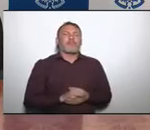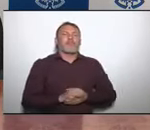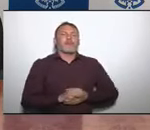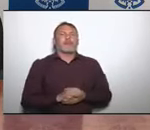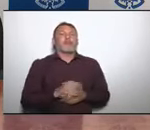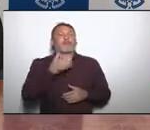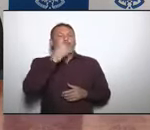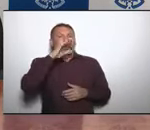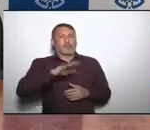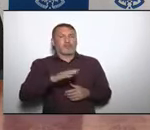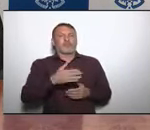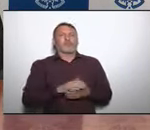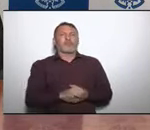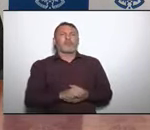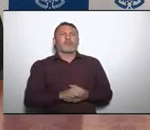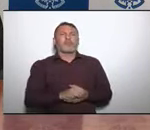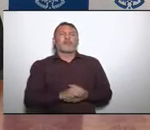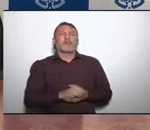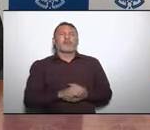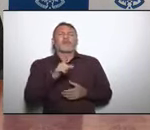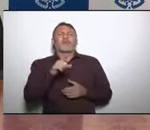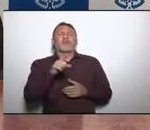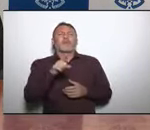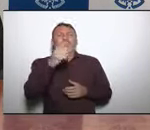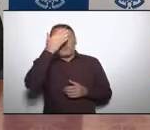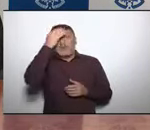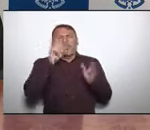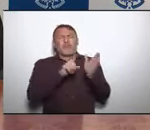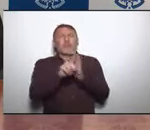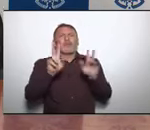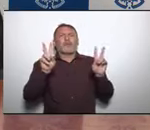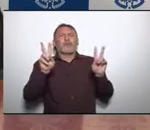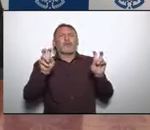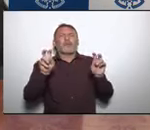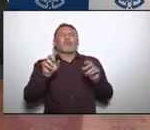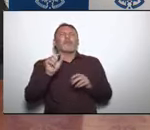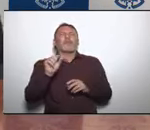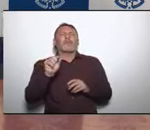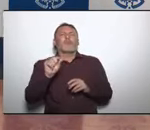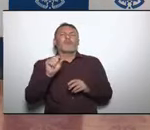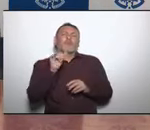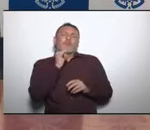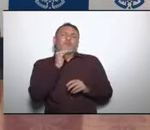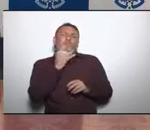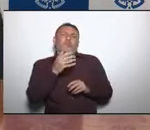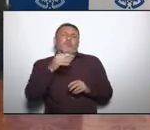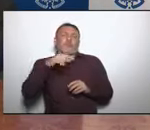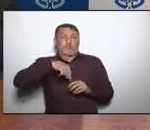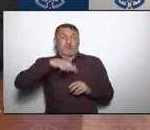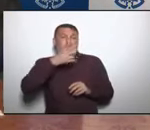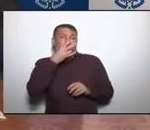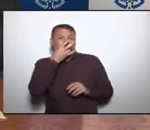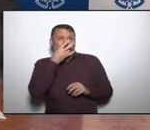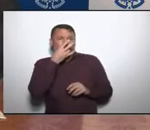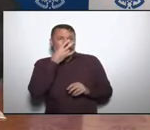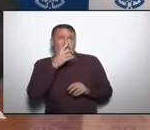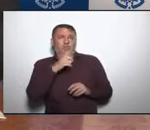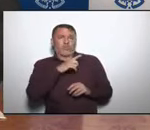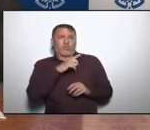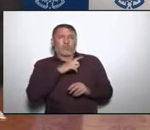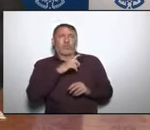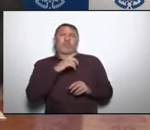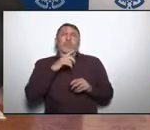Boa tarde. Em relação à circulação das pessoas, né? Aqui em Cachoeiro não é diferente, creio, de outras cidades da Grande